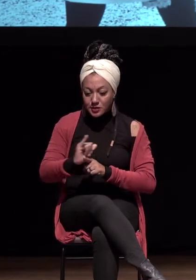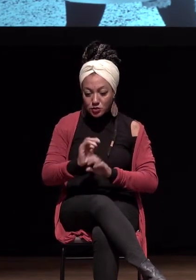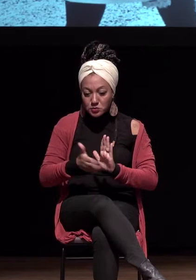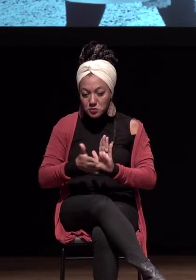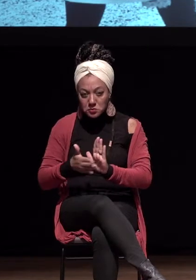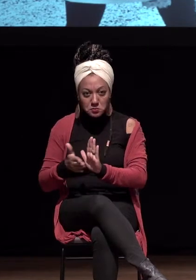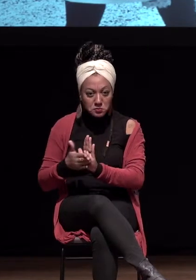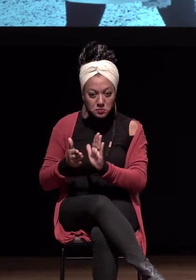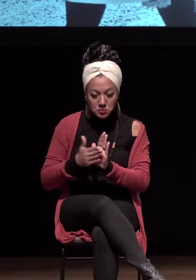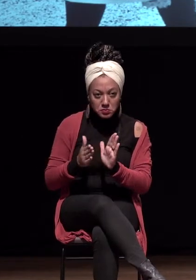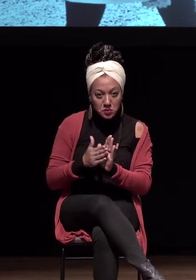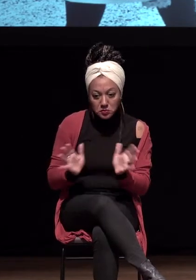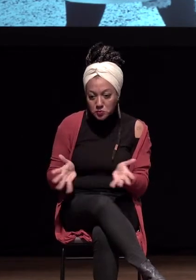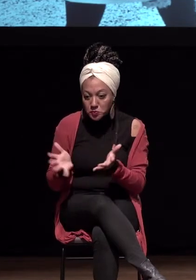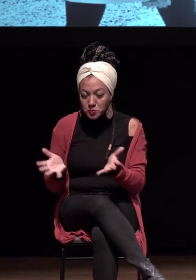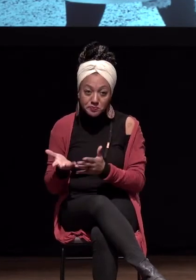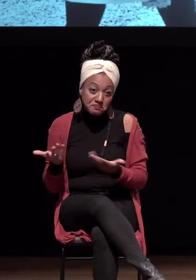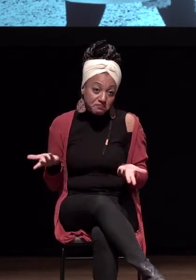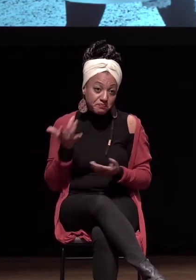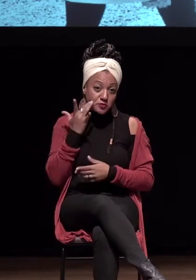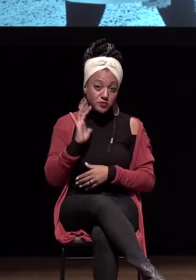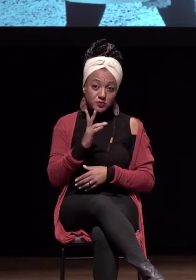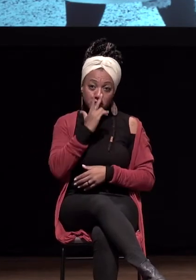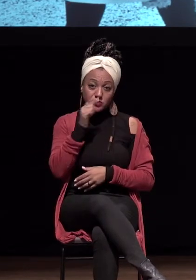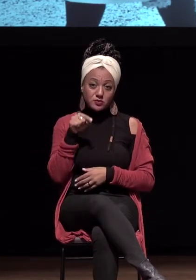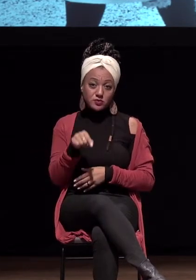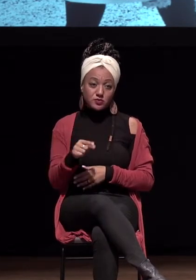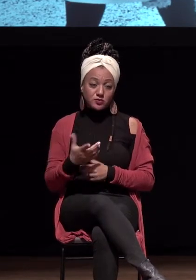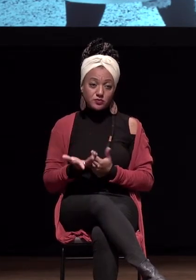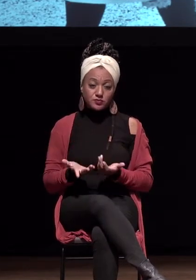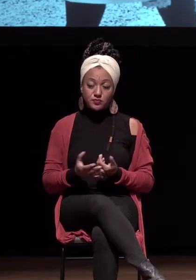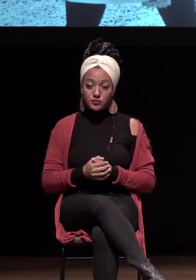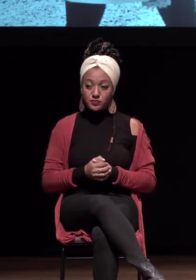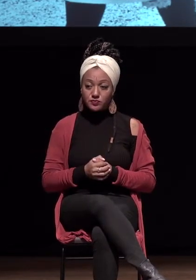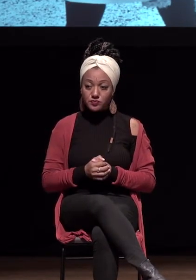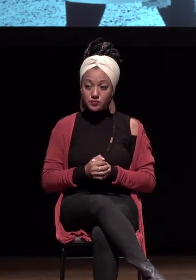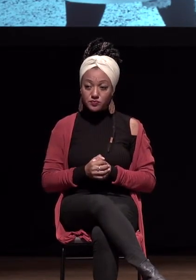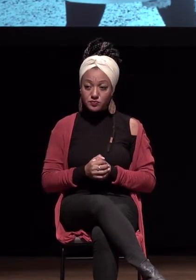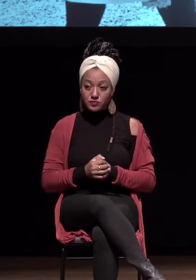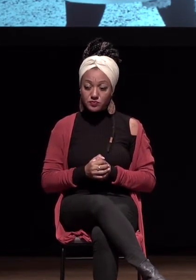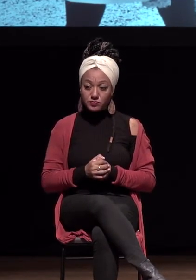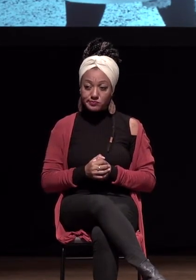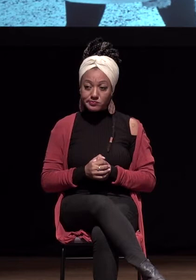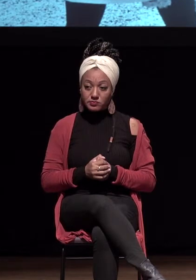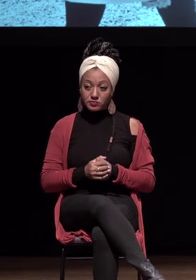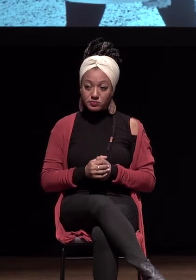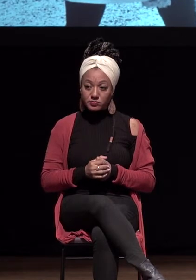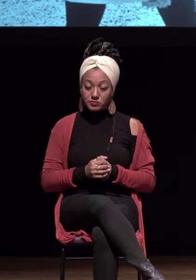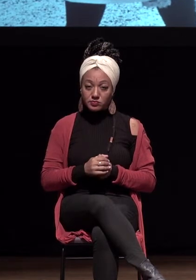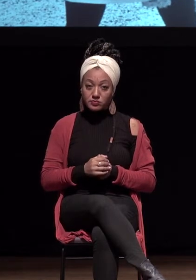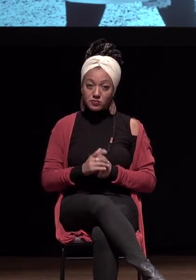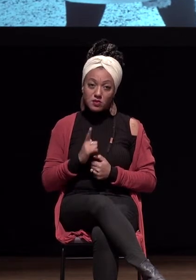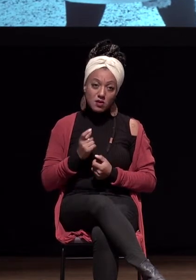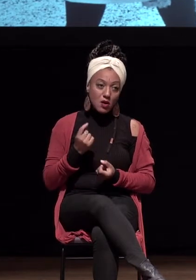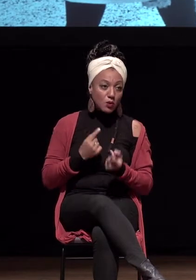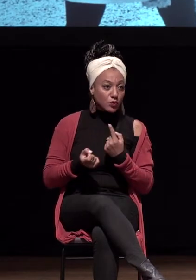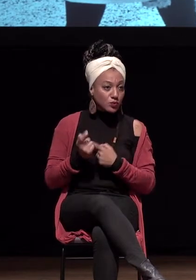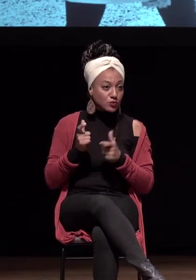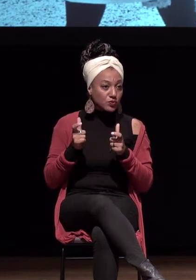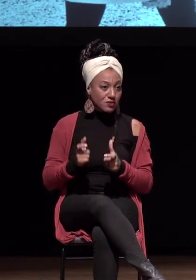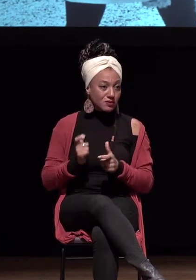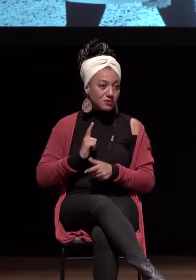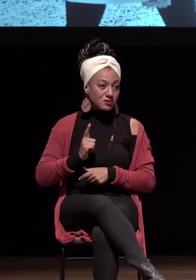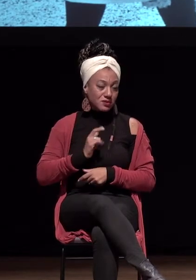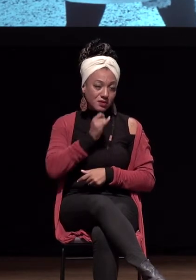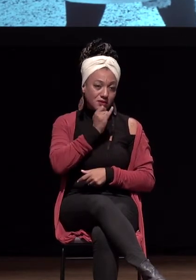sabe? Não sei, acho que é isso. Tem lugares que faz isso, né?